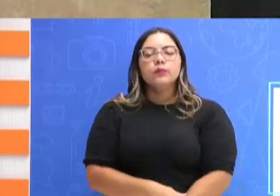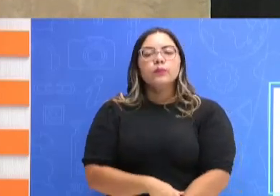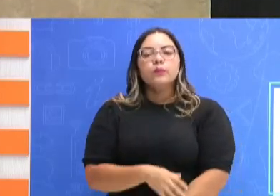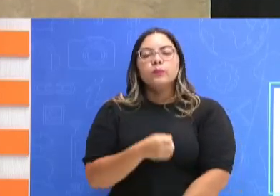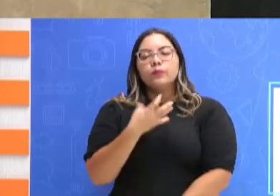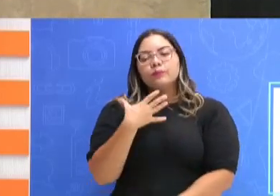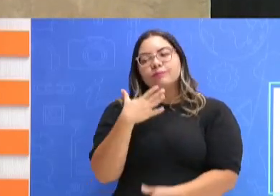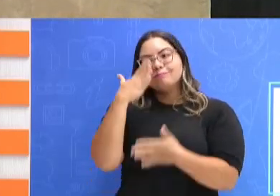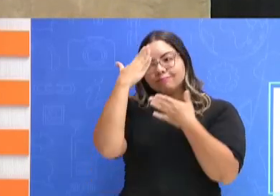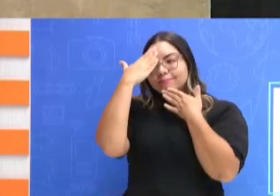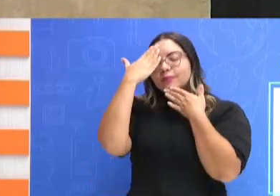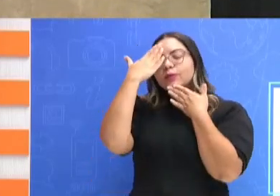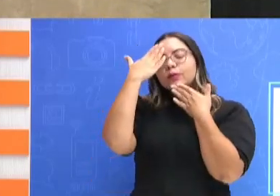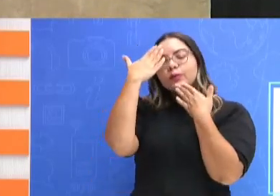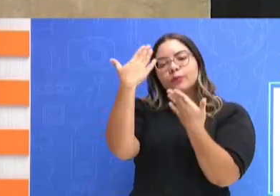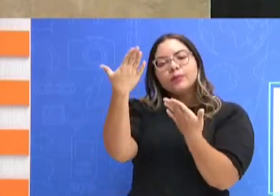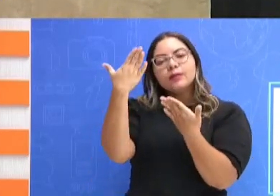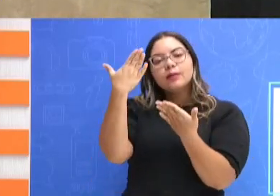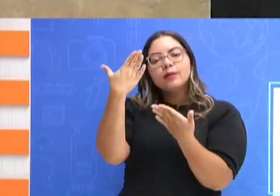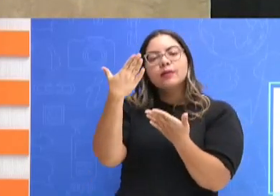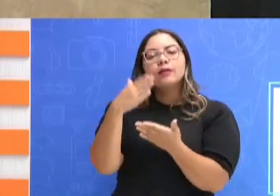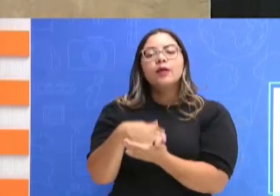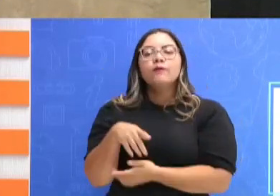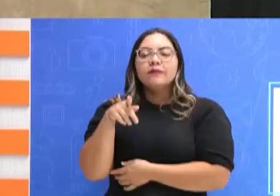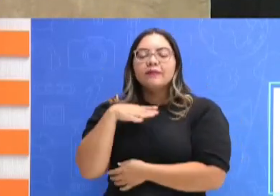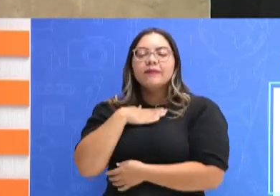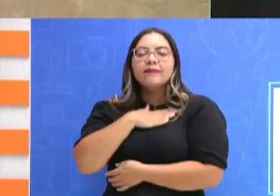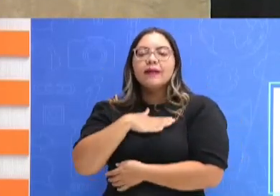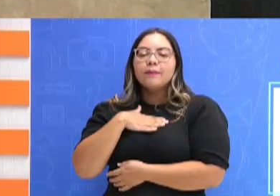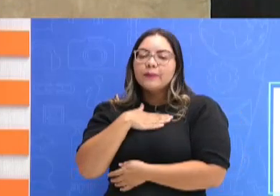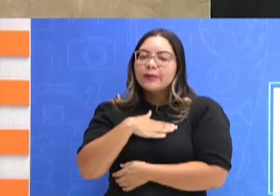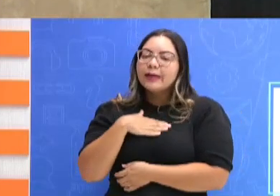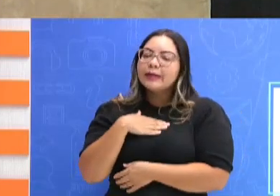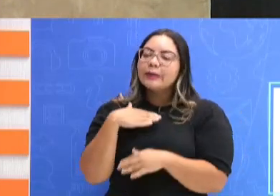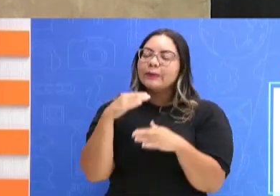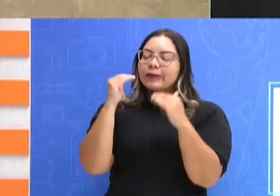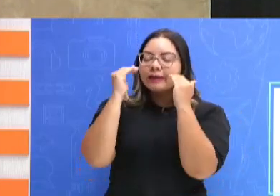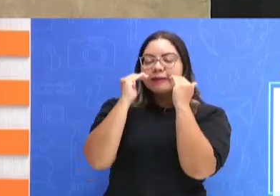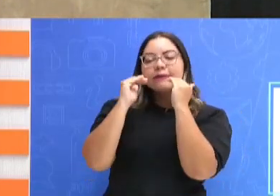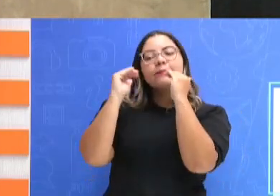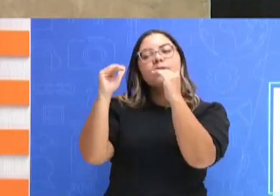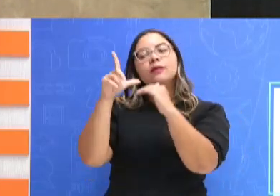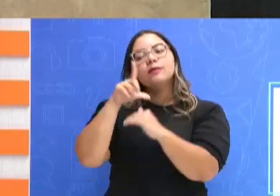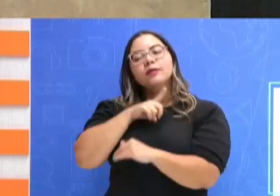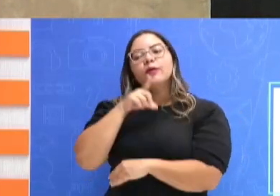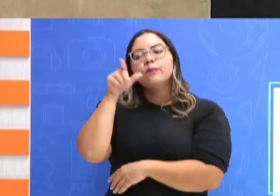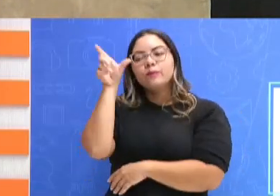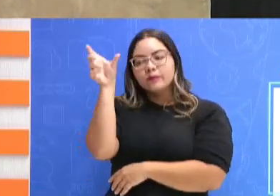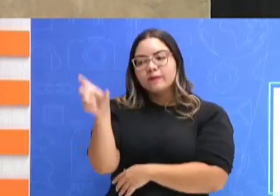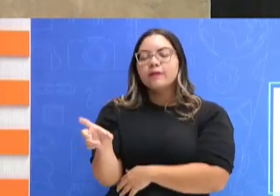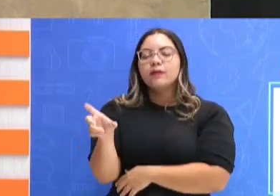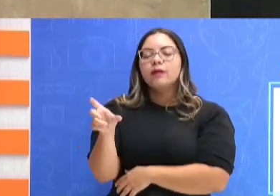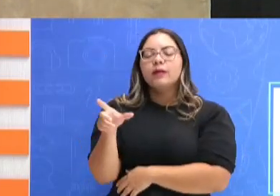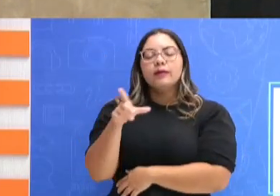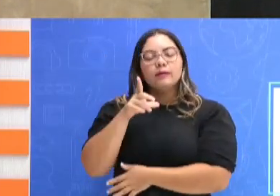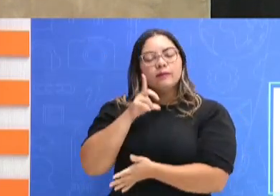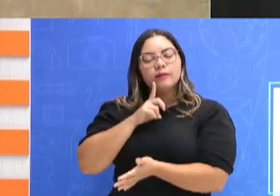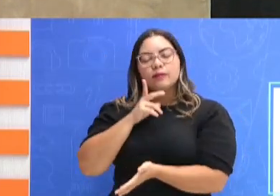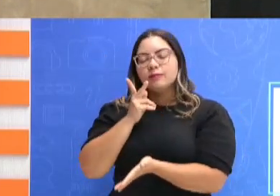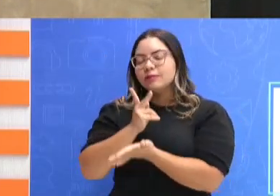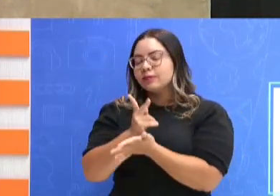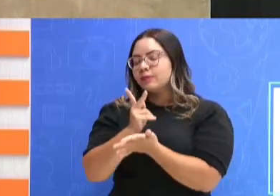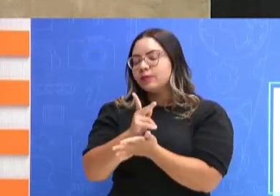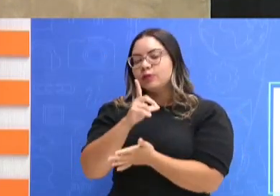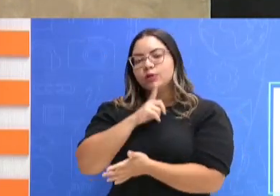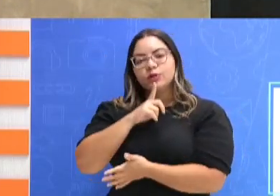Edilson, muito obrigado. Muito obrigado. Você sabe do carinho, do respeito que eu tenho por você. Sempre tive,